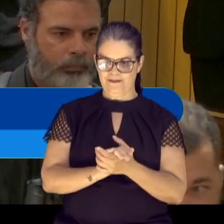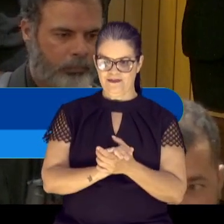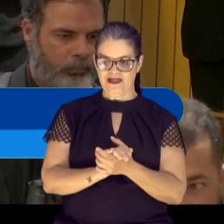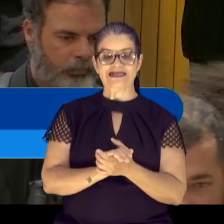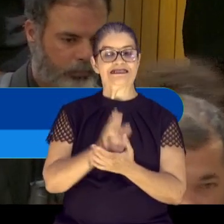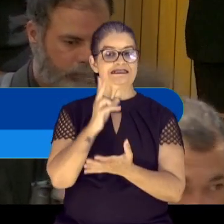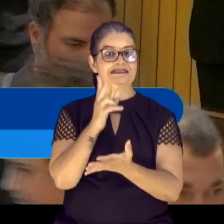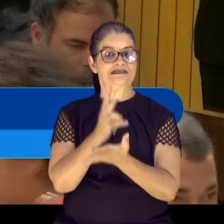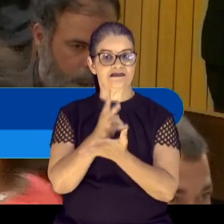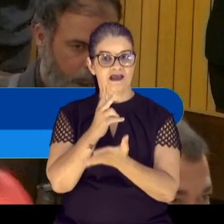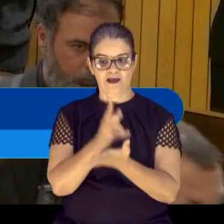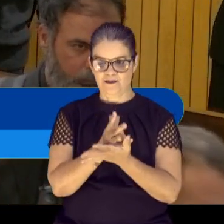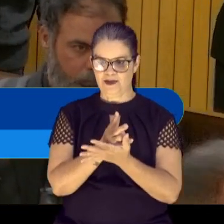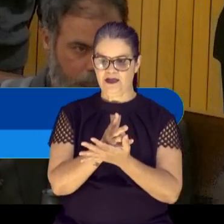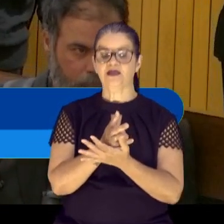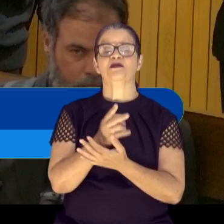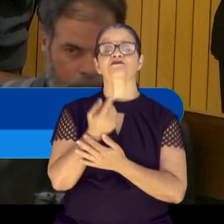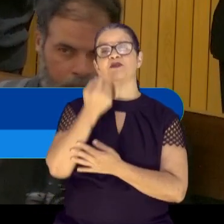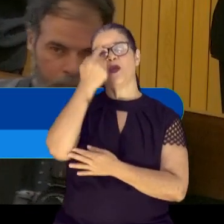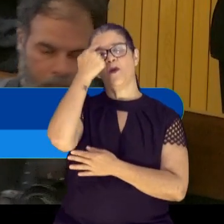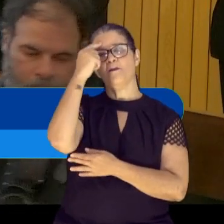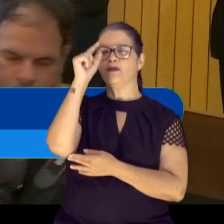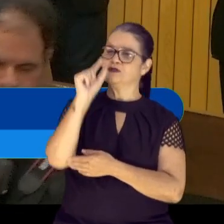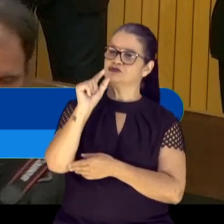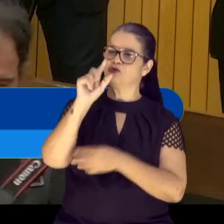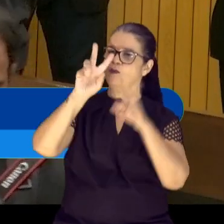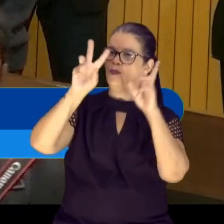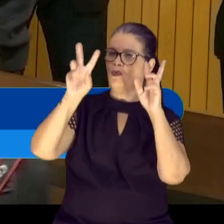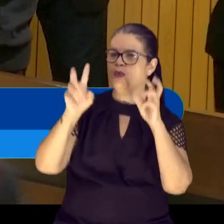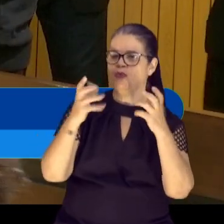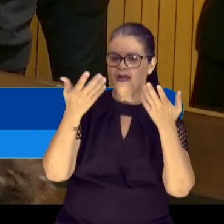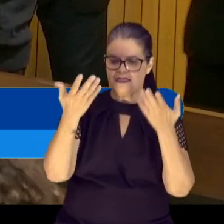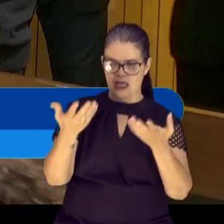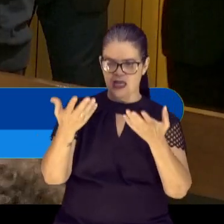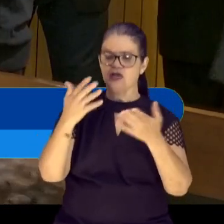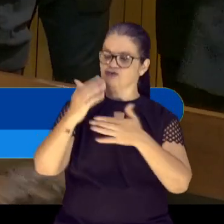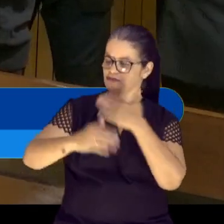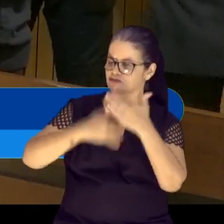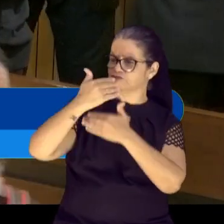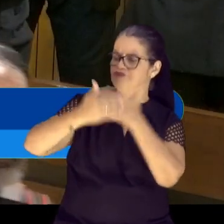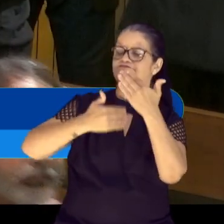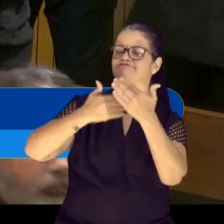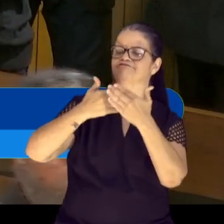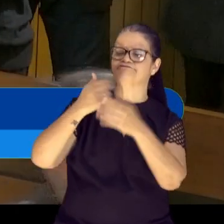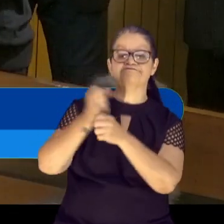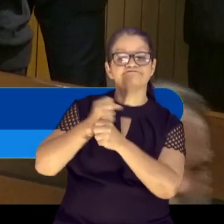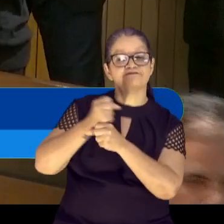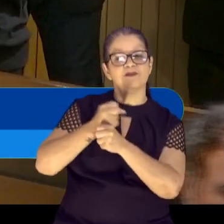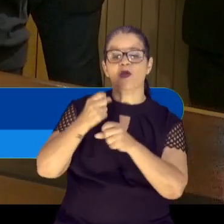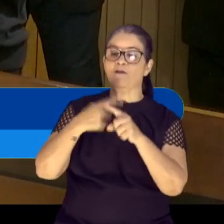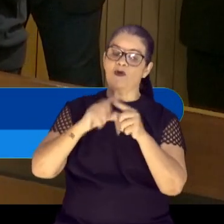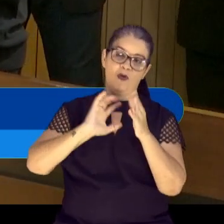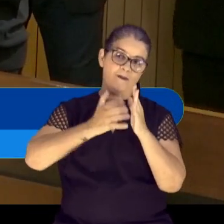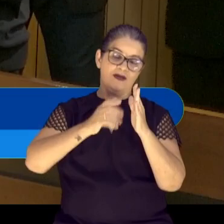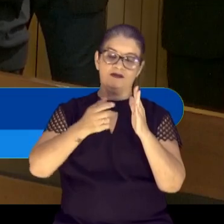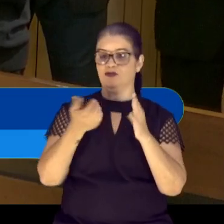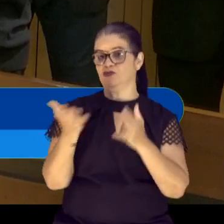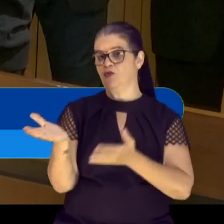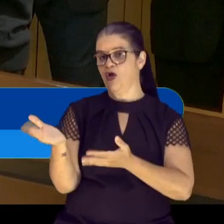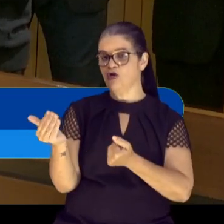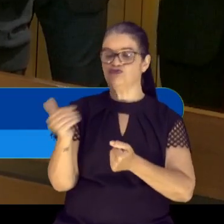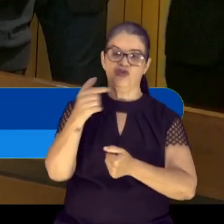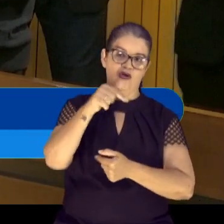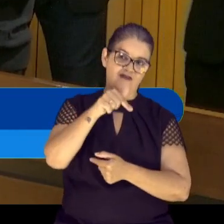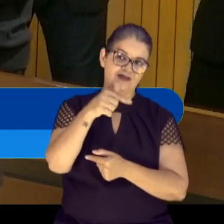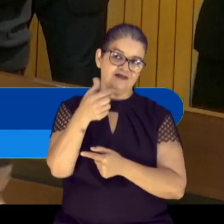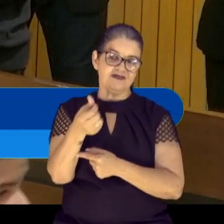sempre que eu penso um pouco nessa questão do avançado da idade, que para um partido é um jovem partido de